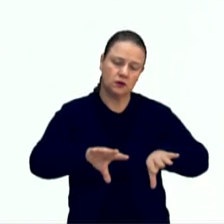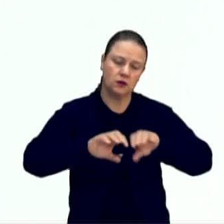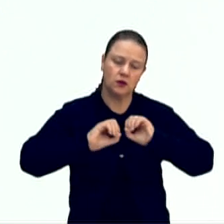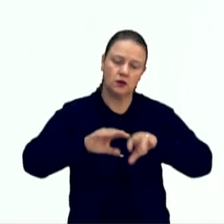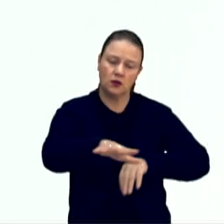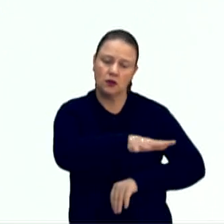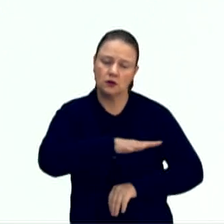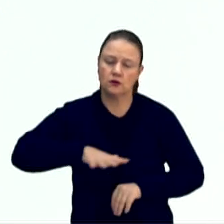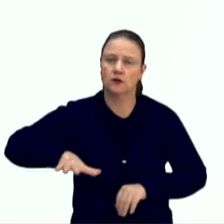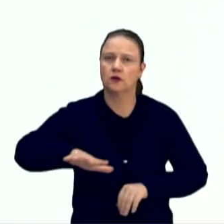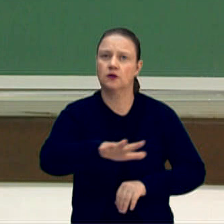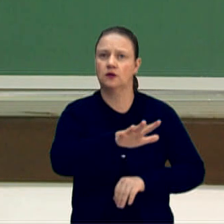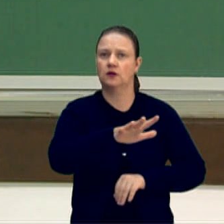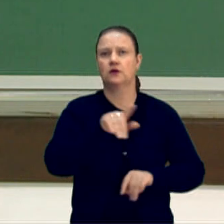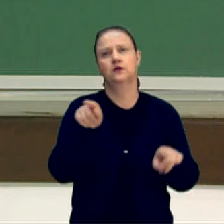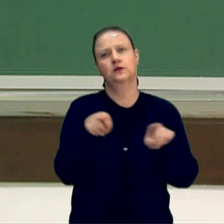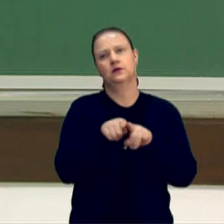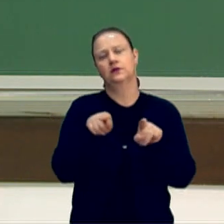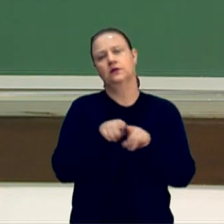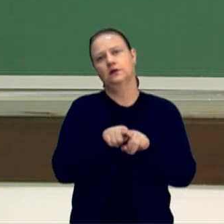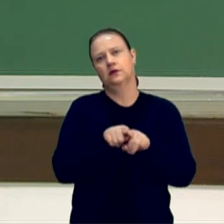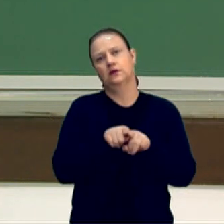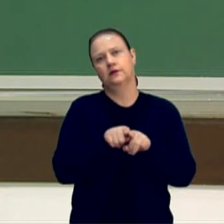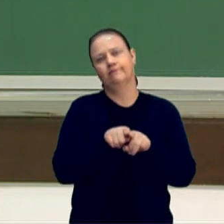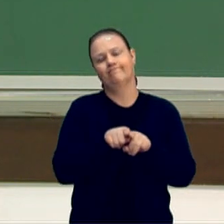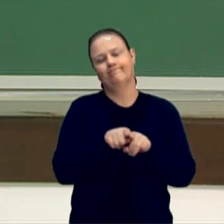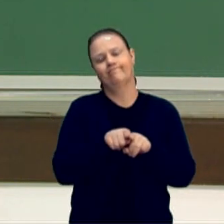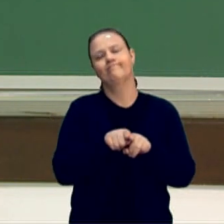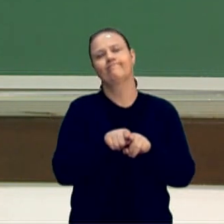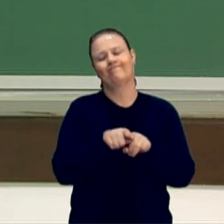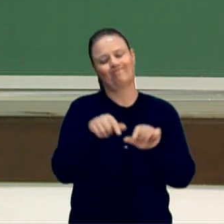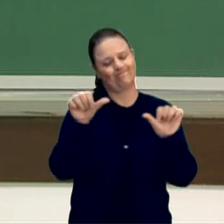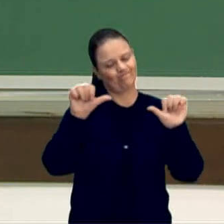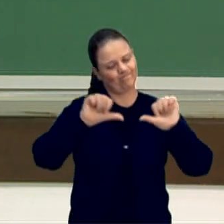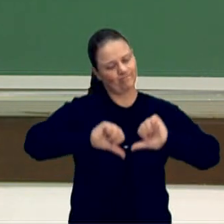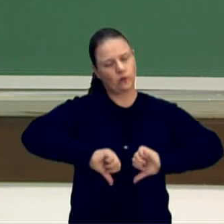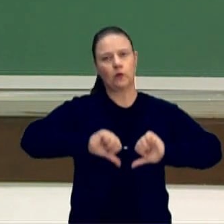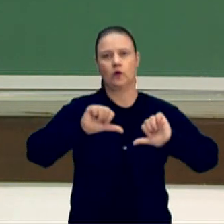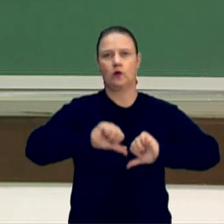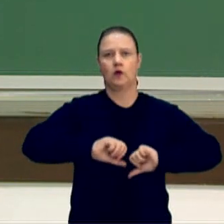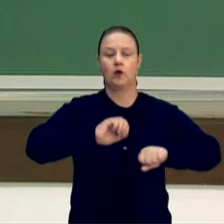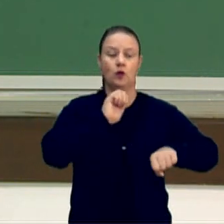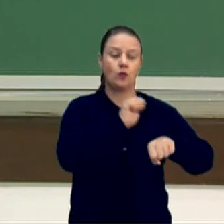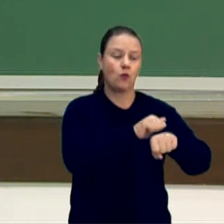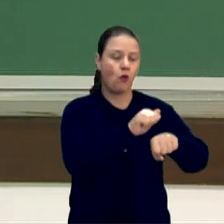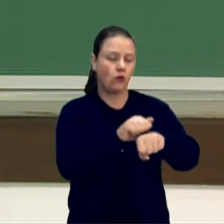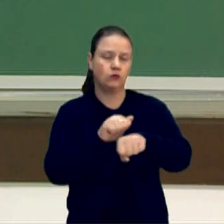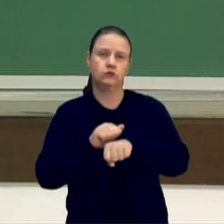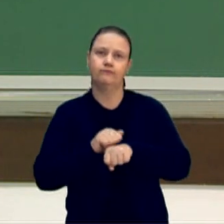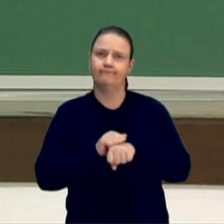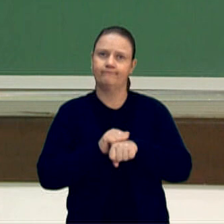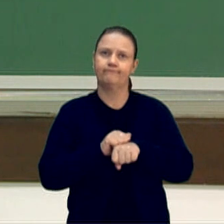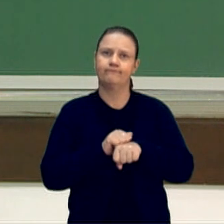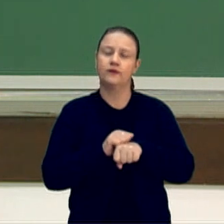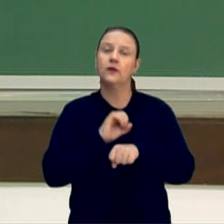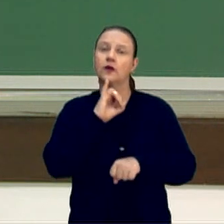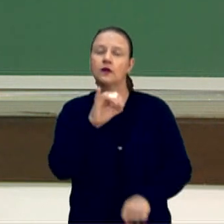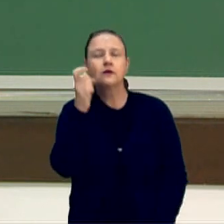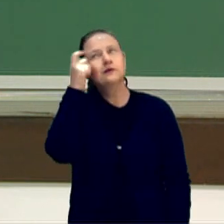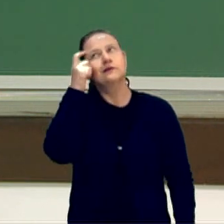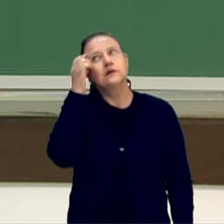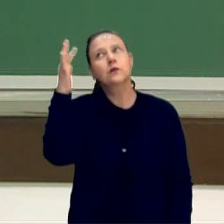outro indicador negativo, o que torna pobre. Sabe, se você pensar